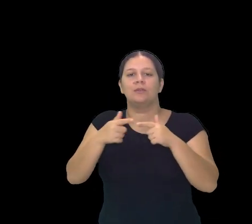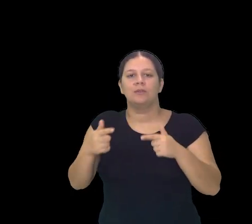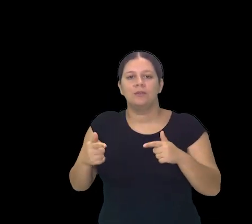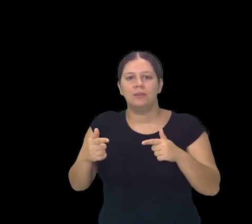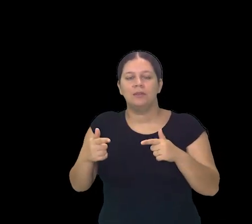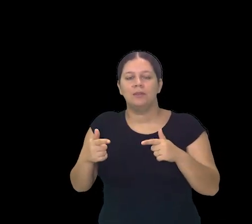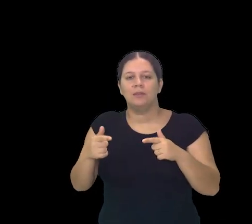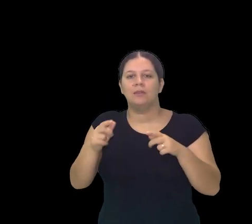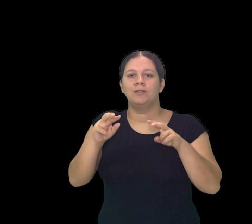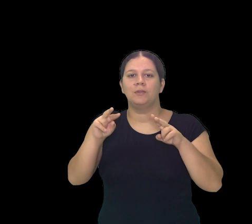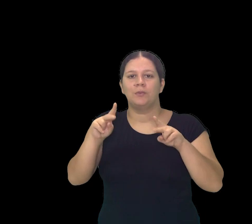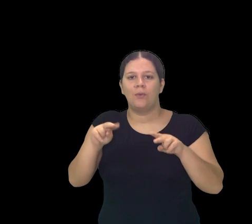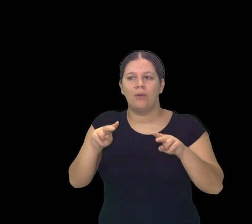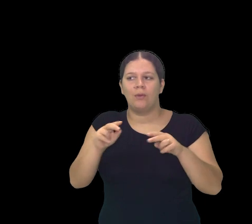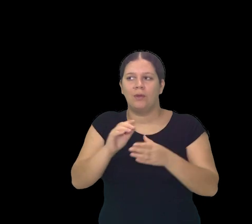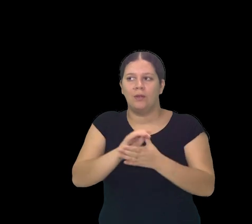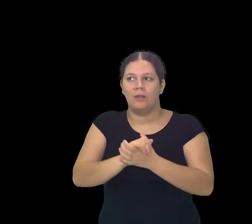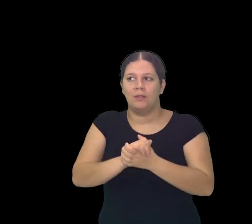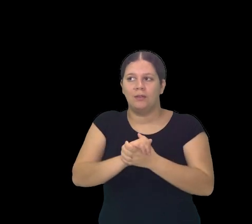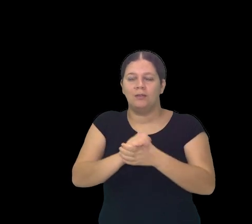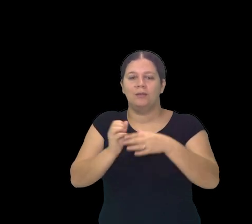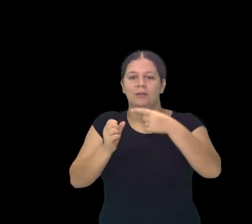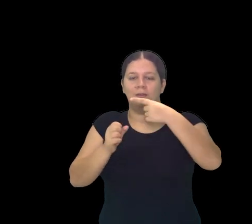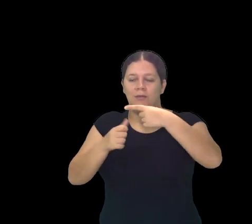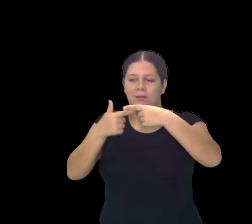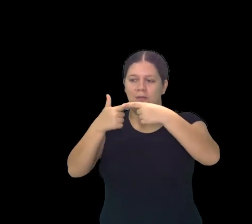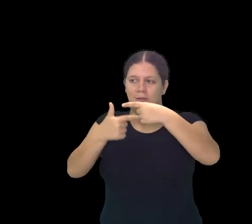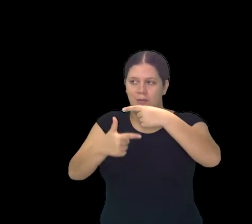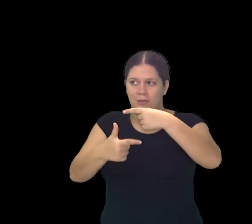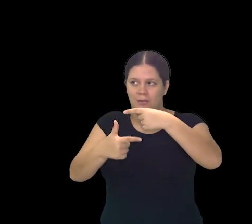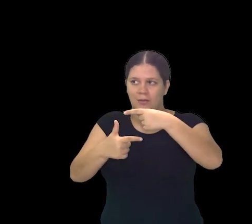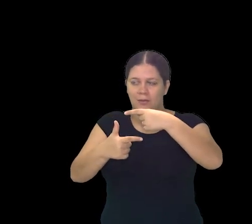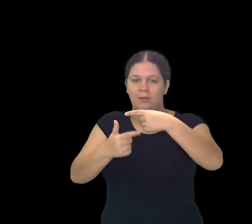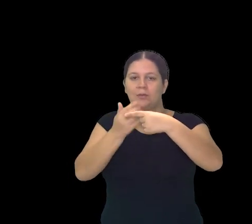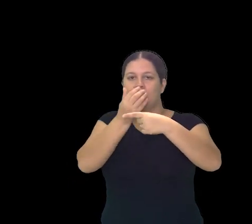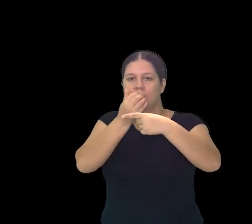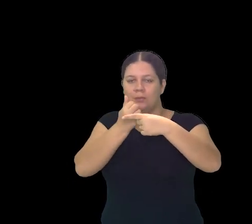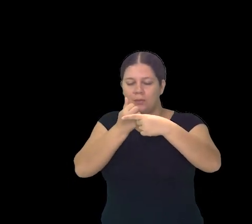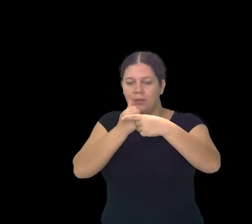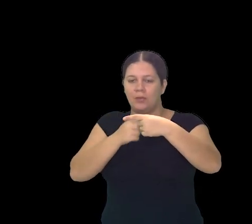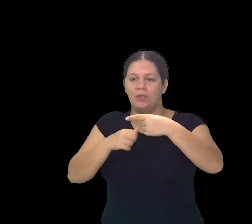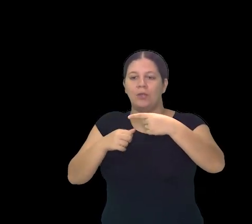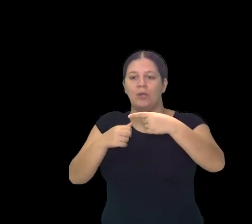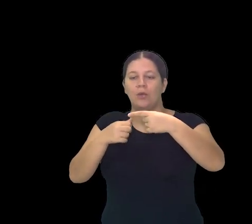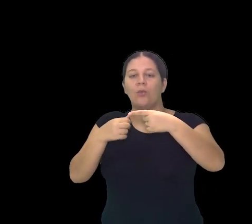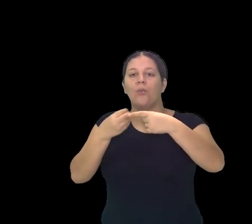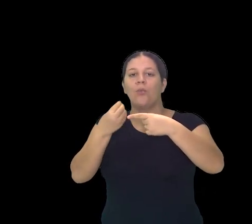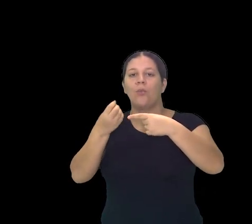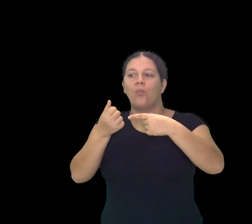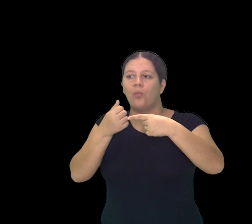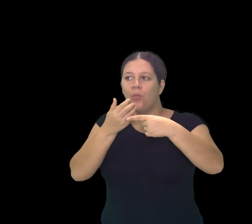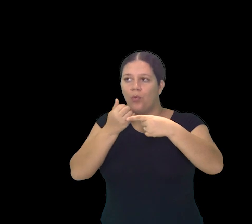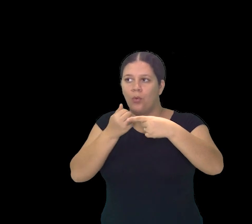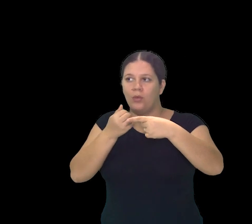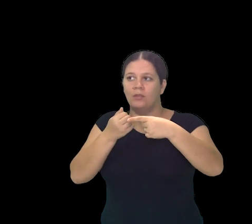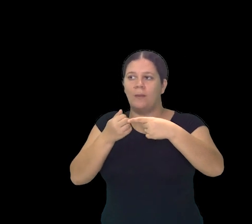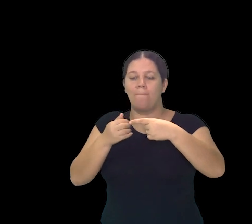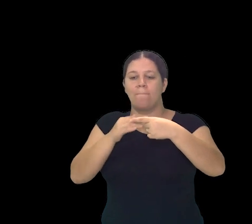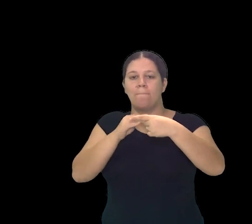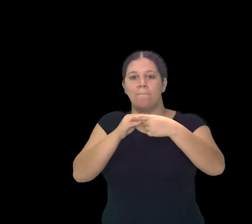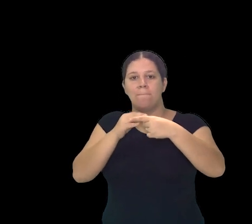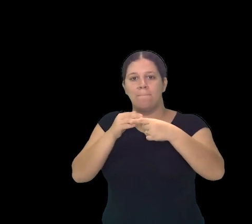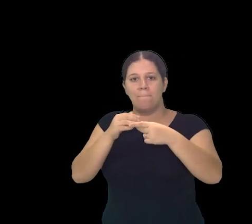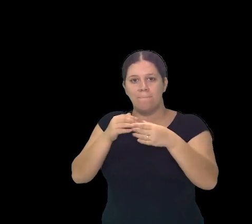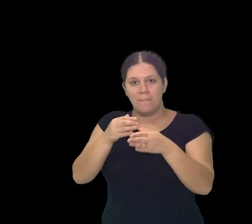2 pedaços iguais. E depois comi um desses pedaços. Comi